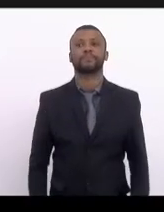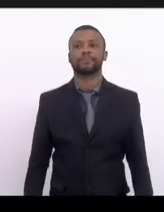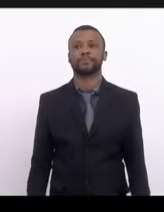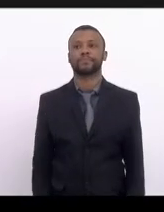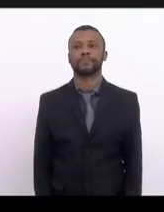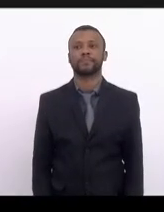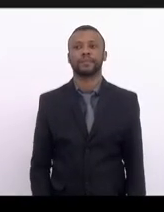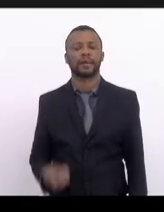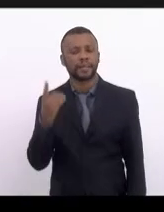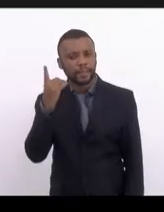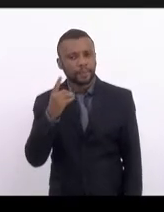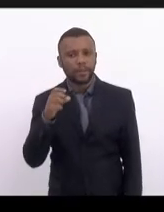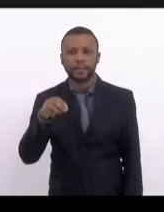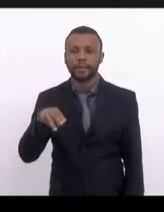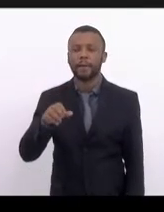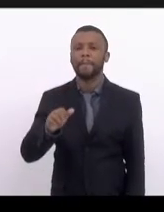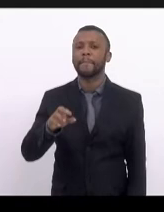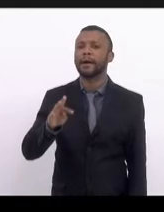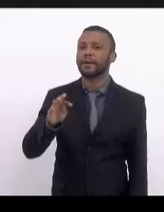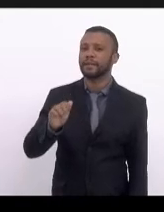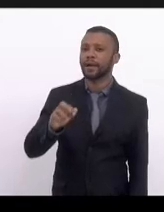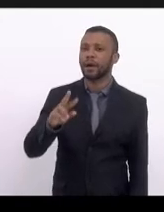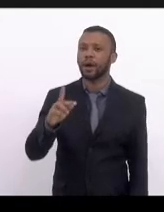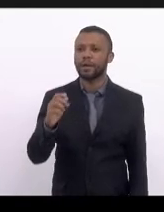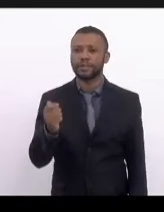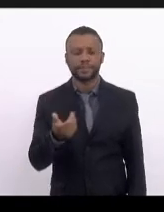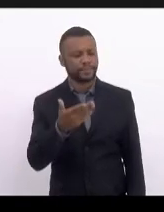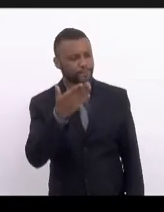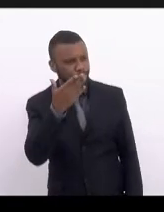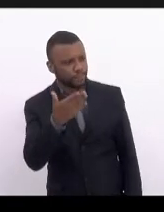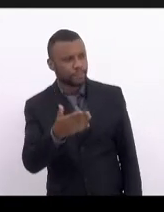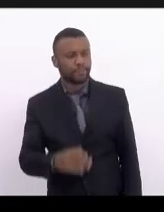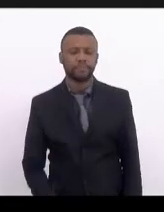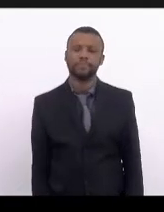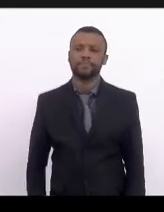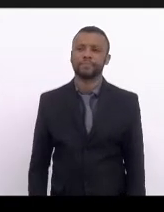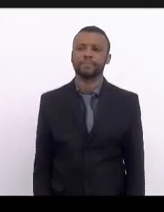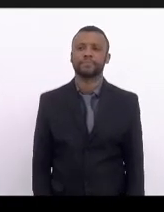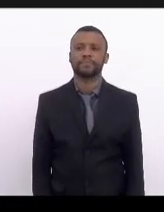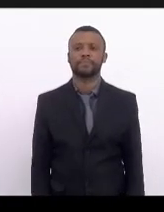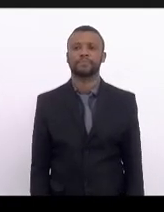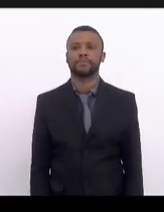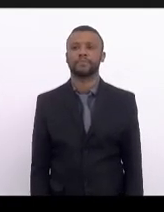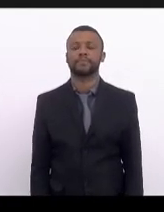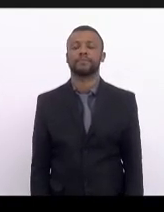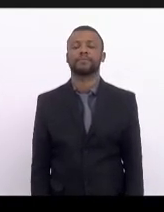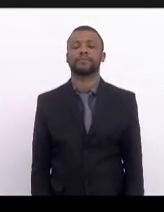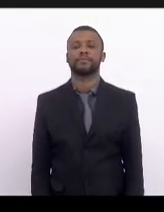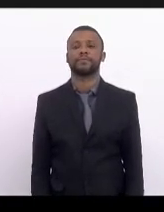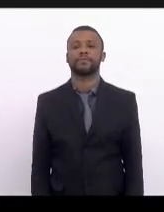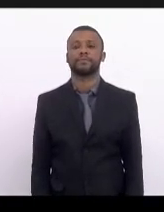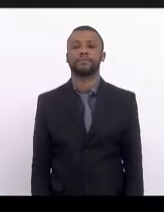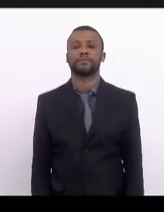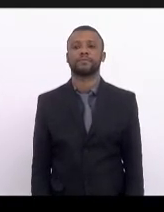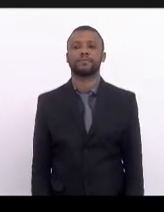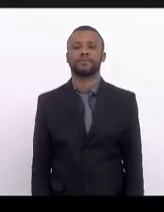Deputada Marta Rocha. Deputada Tia Ju, a senhora me escreveu? Sim. Obrigada.